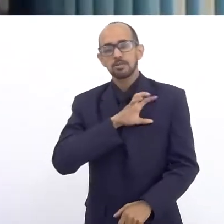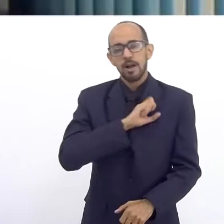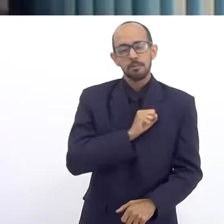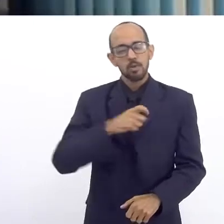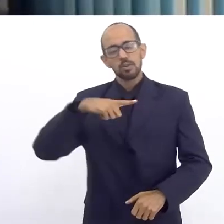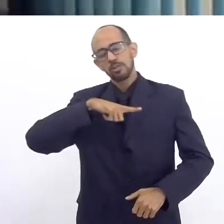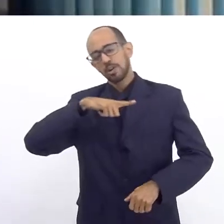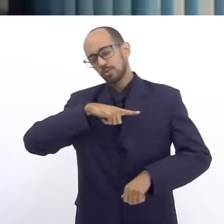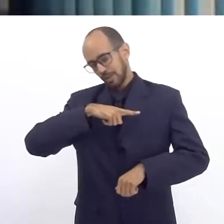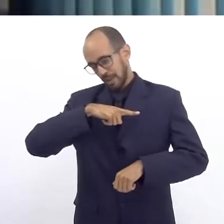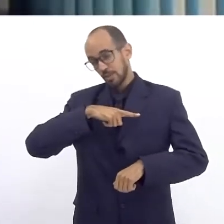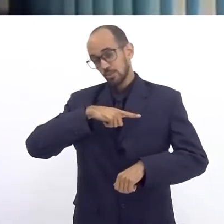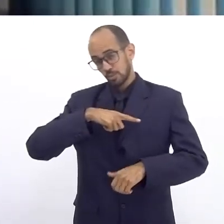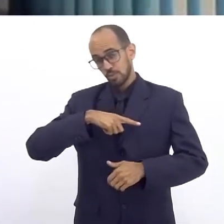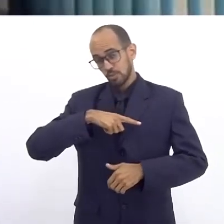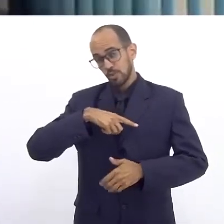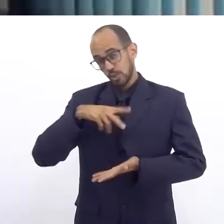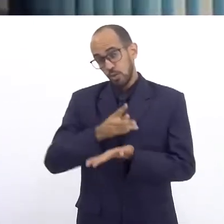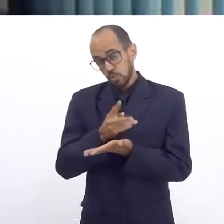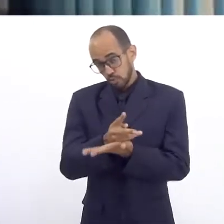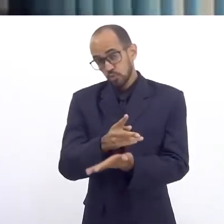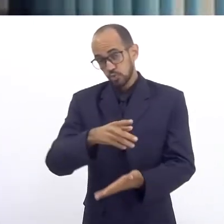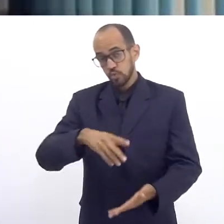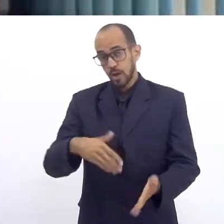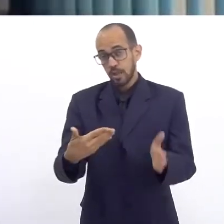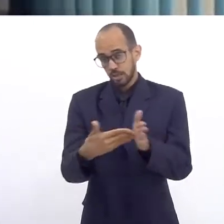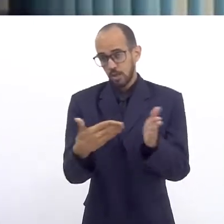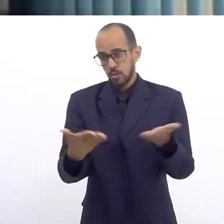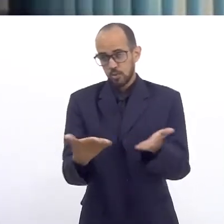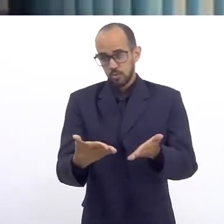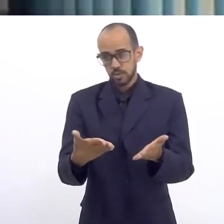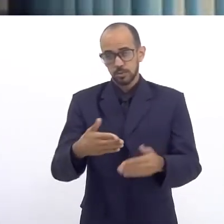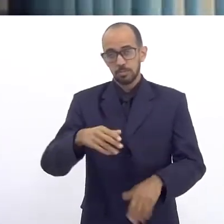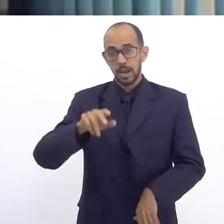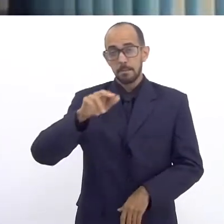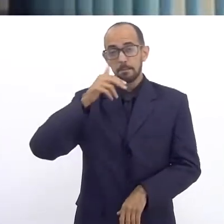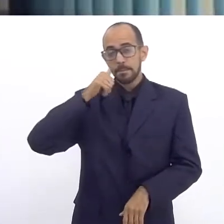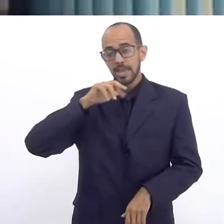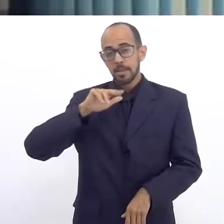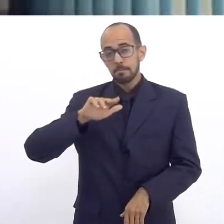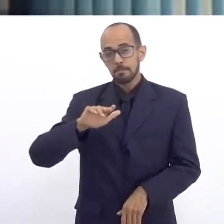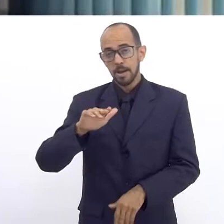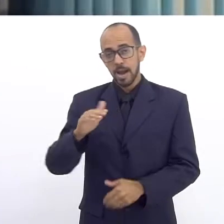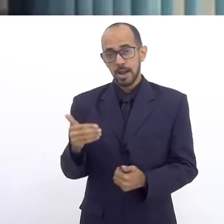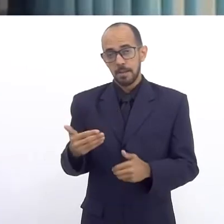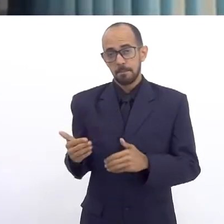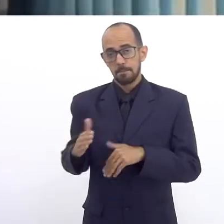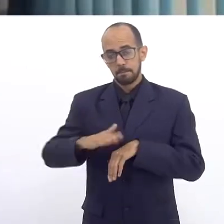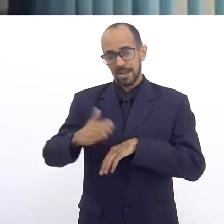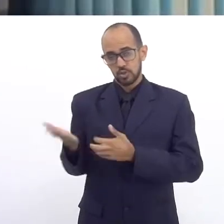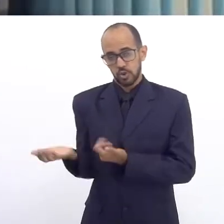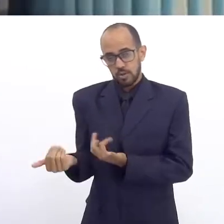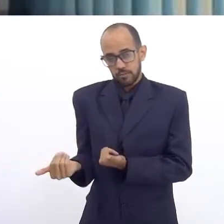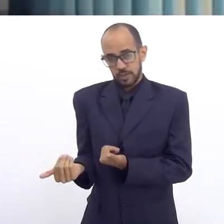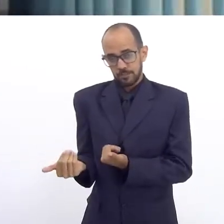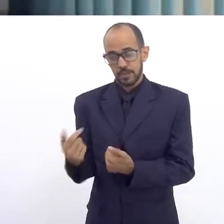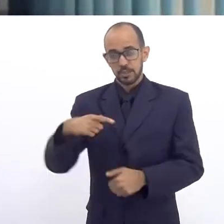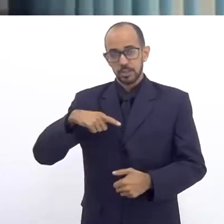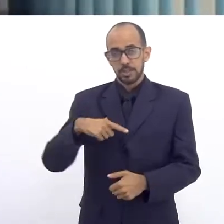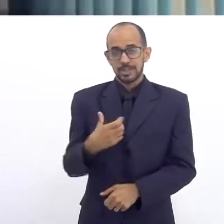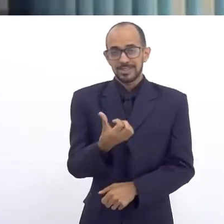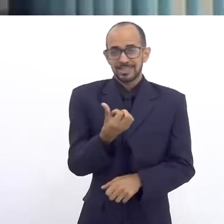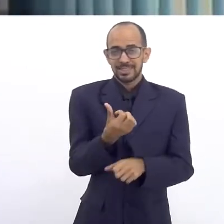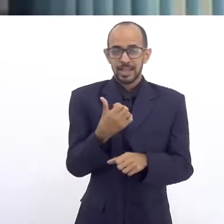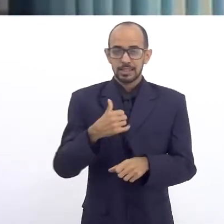do amor que eu tinha e continuo tendo, pela minha irmã caçula. Entre eu e ela, nós